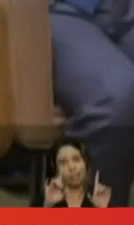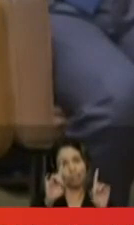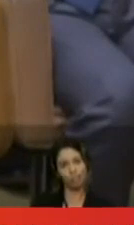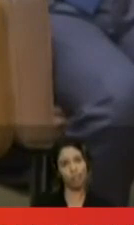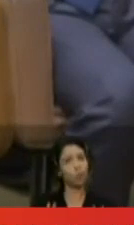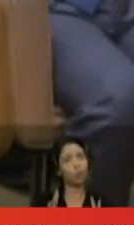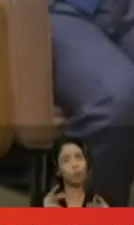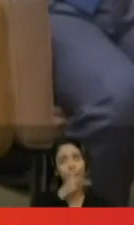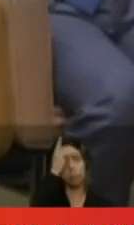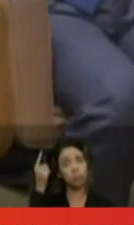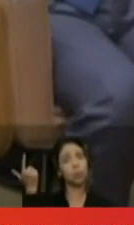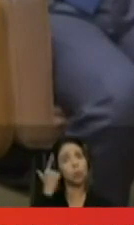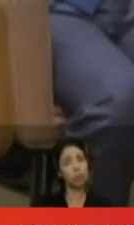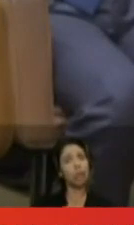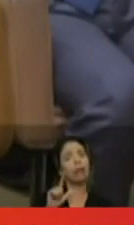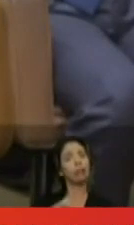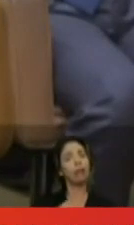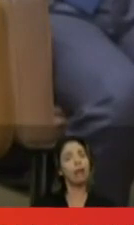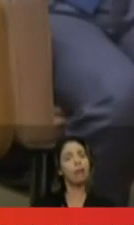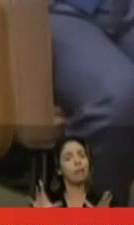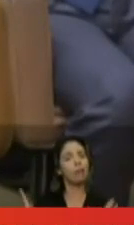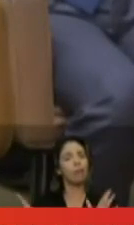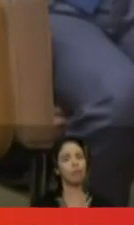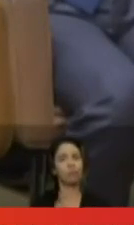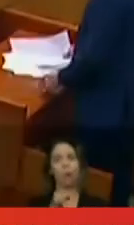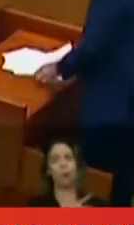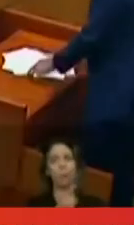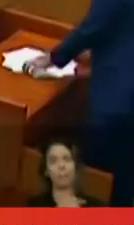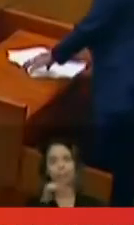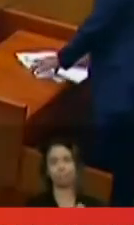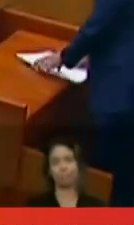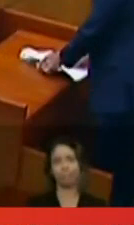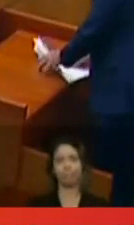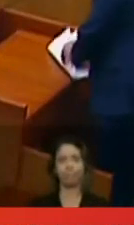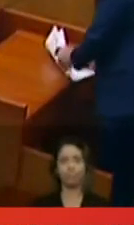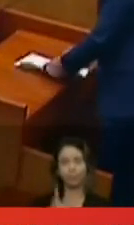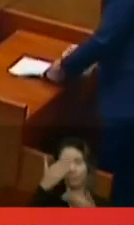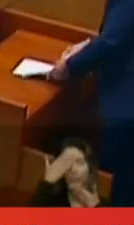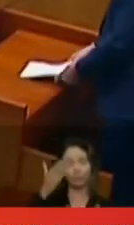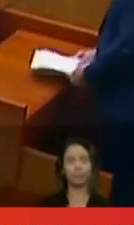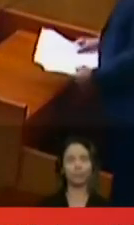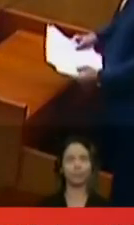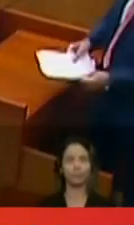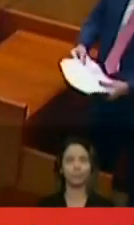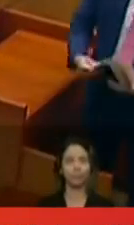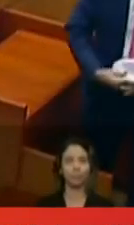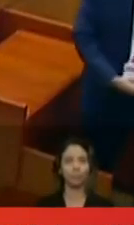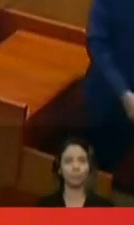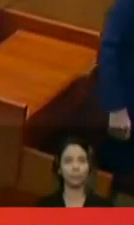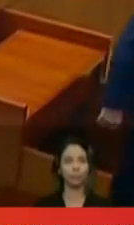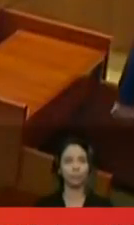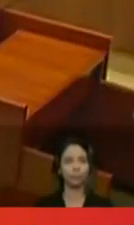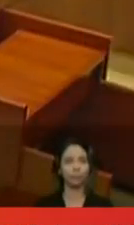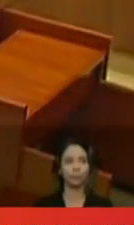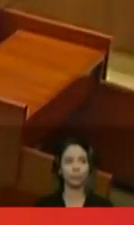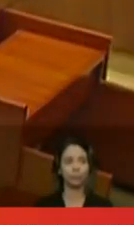sem clima de tensão, a história do dia 8 de janeiro, pelo menos para mim, Paulo, e eu tenho certeza que para esta emissora e para todos que estão sentados